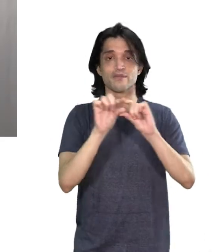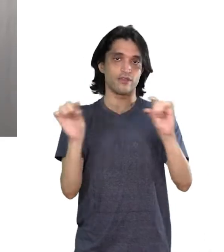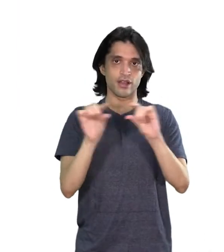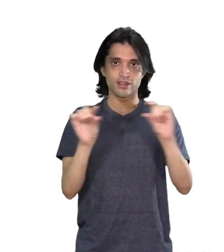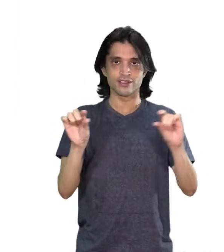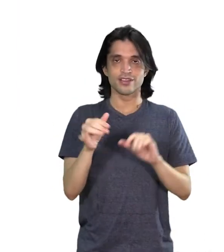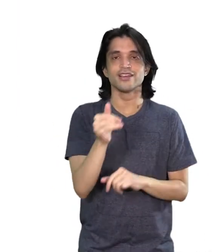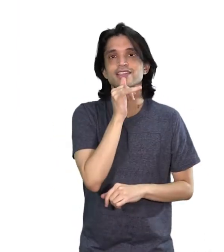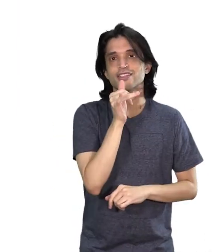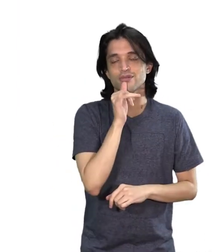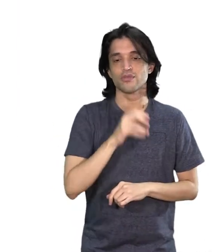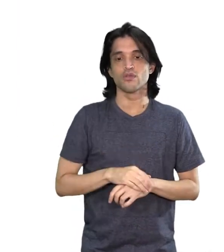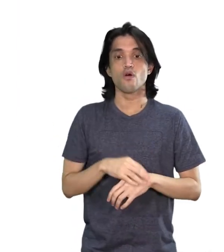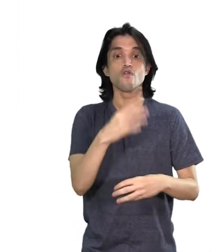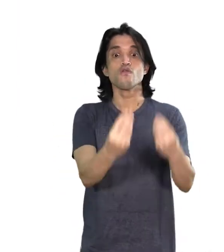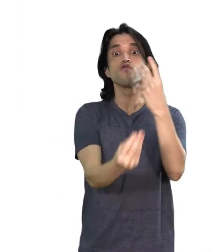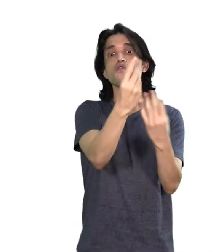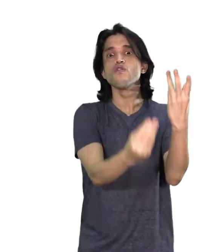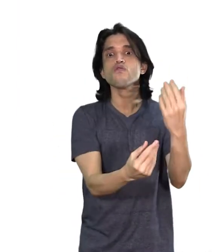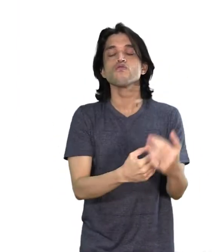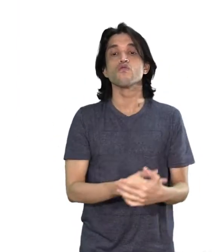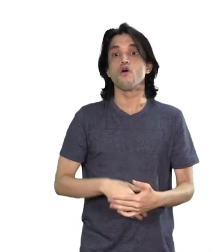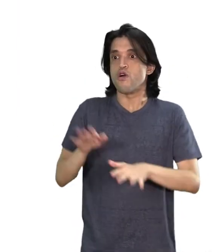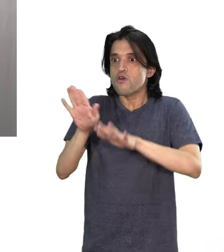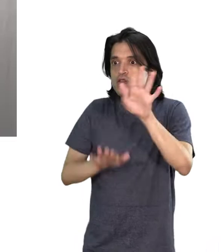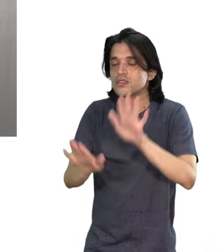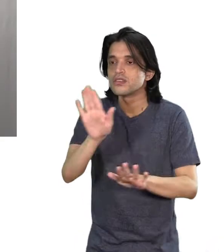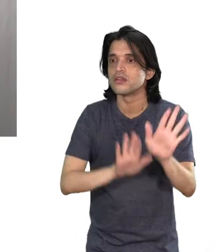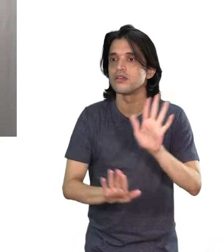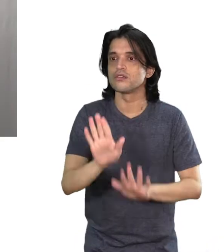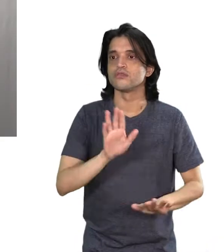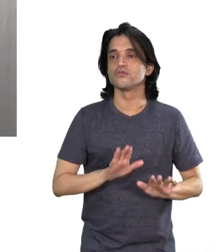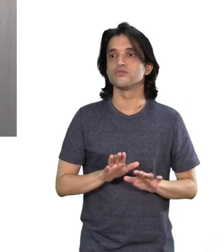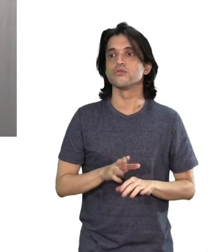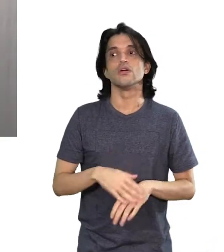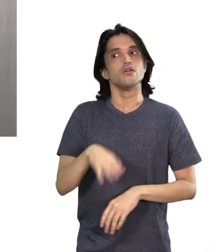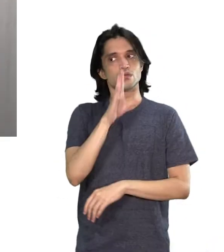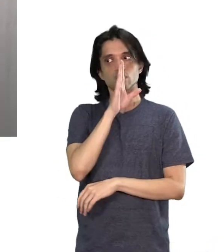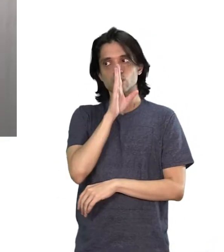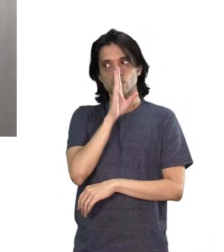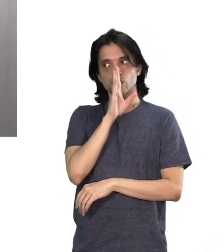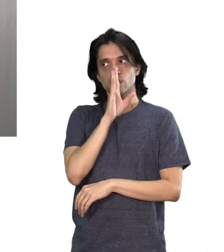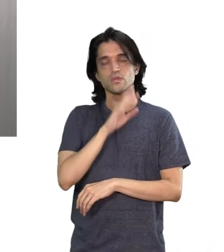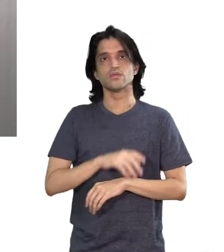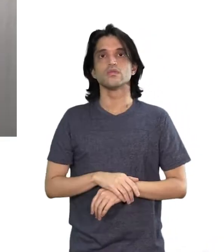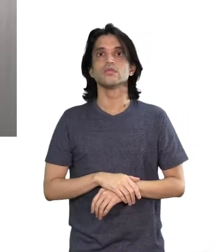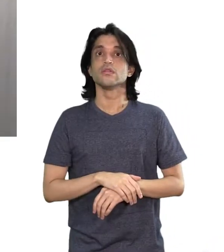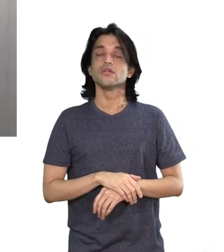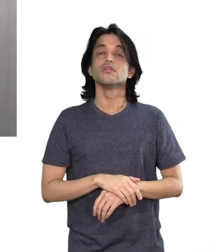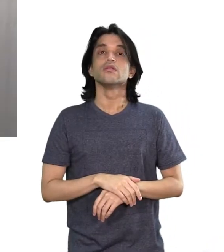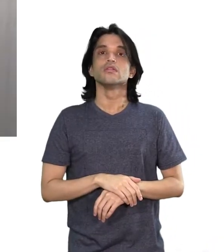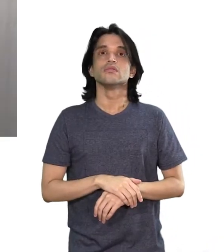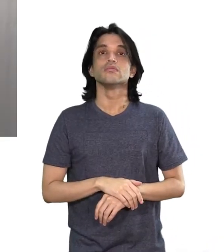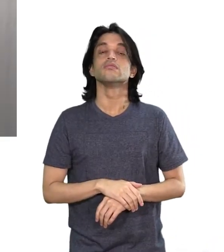exemplos. Fogo, cuidado, silêncio. Ué, são frases? São sim. Para ser